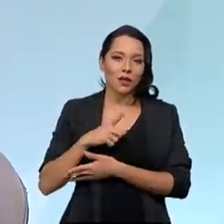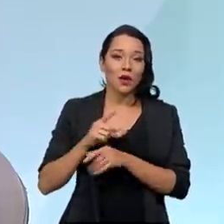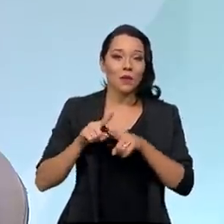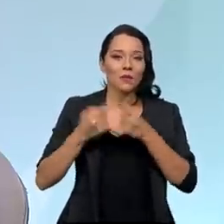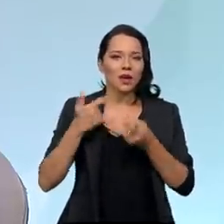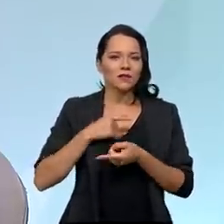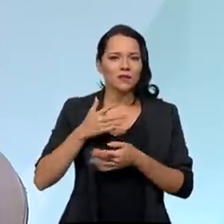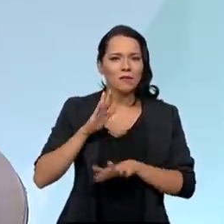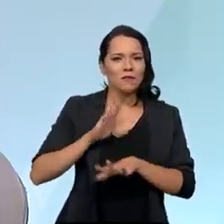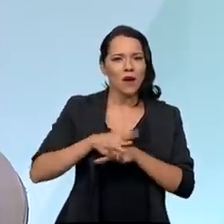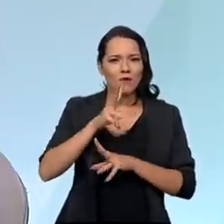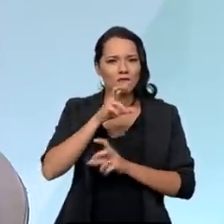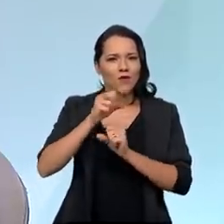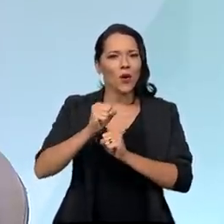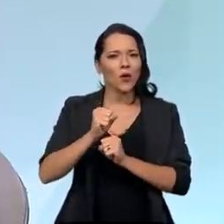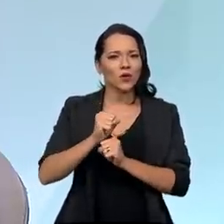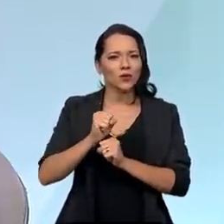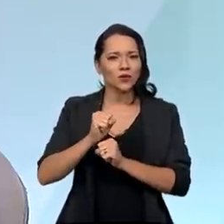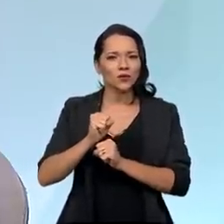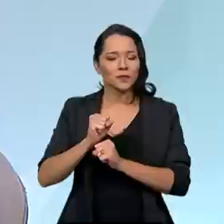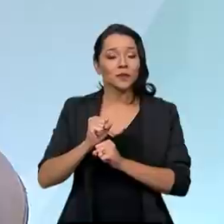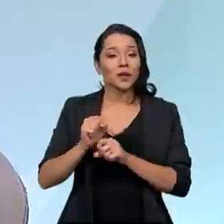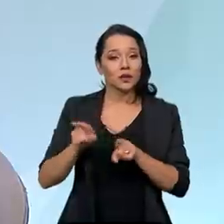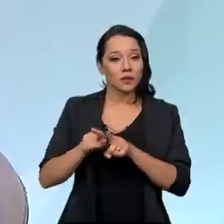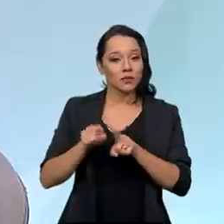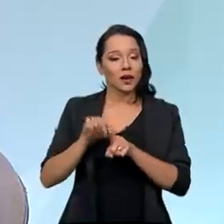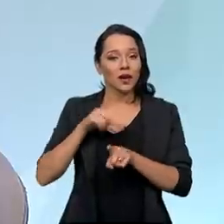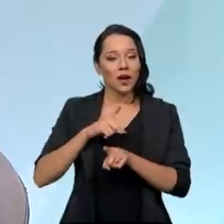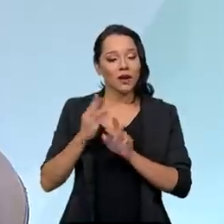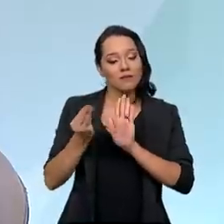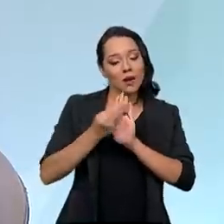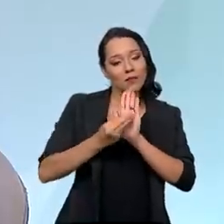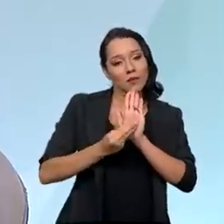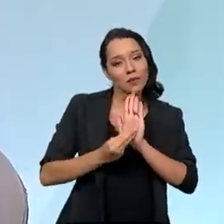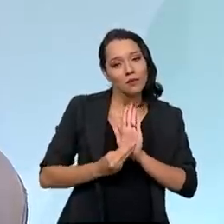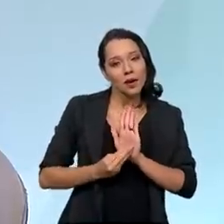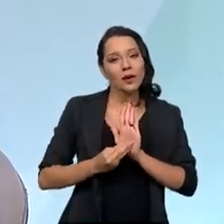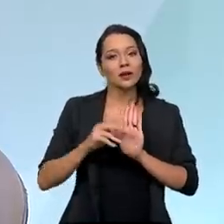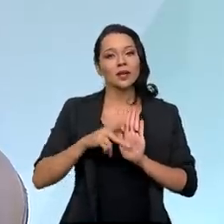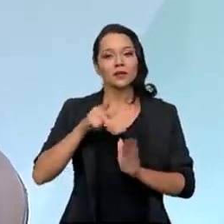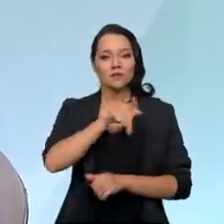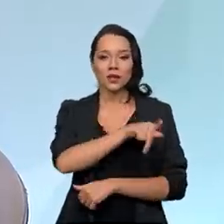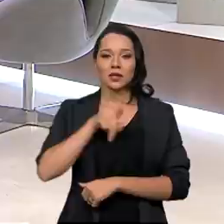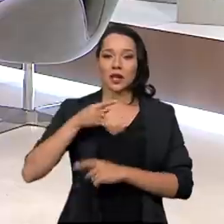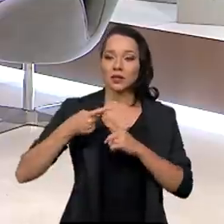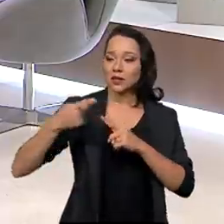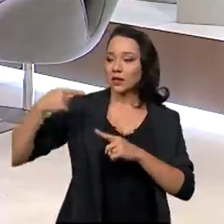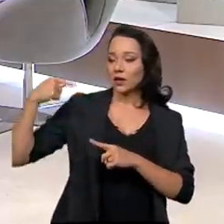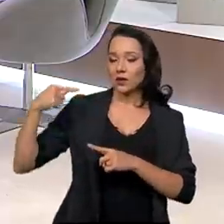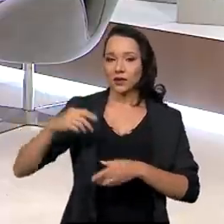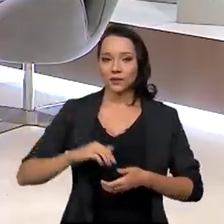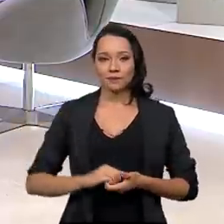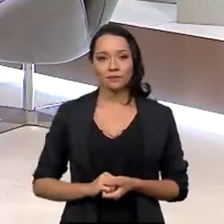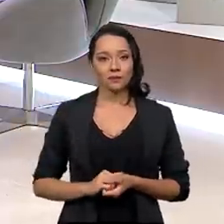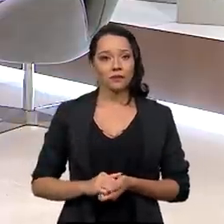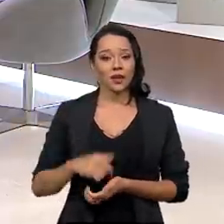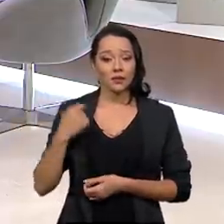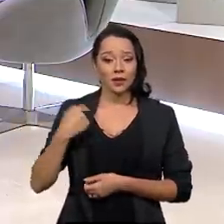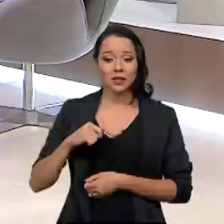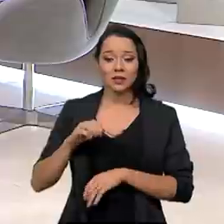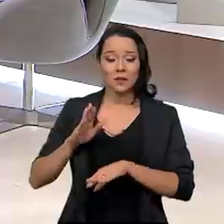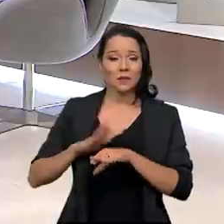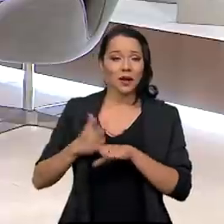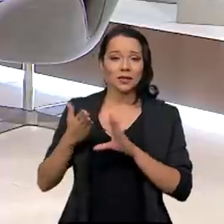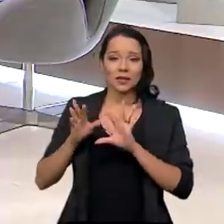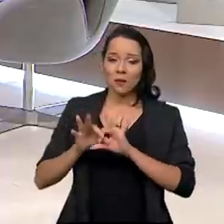estamos intensificando isso. É também um registro das presidências anteriores. É preciso